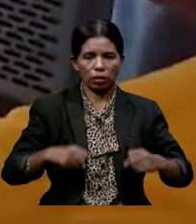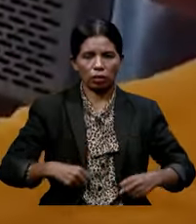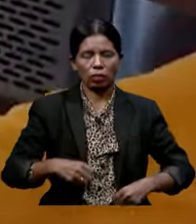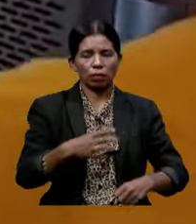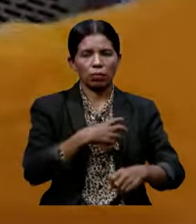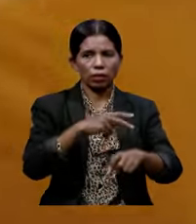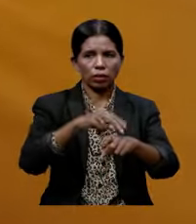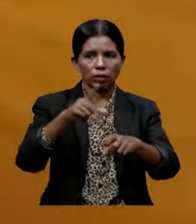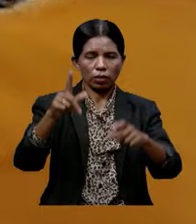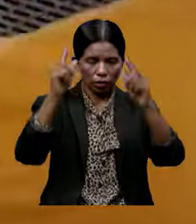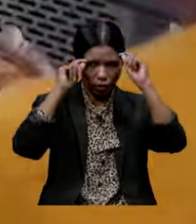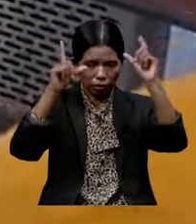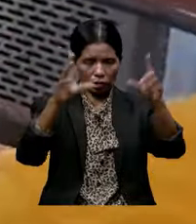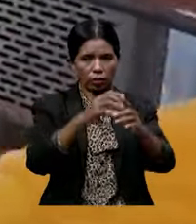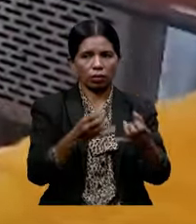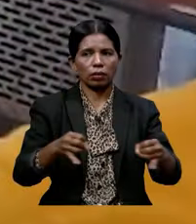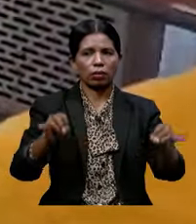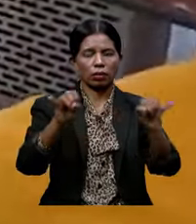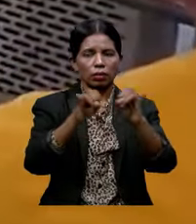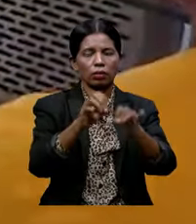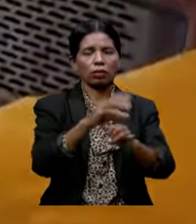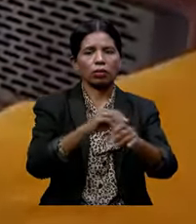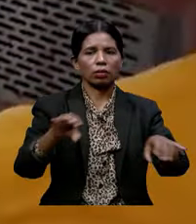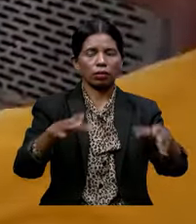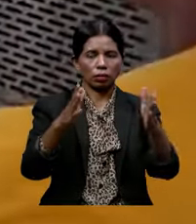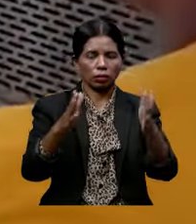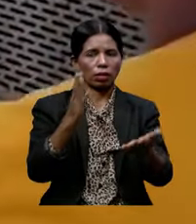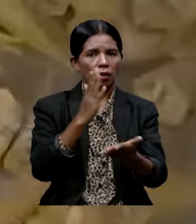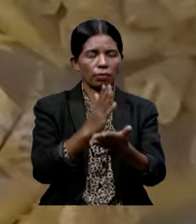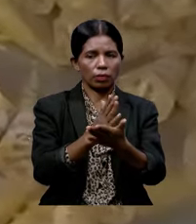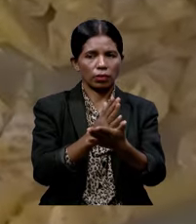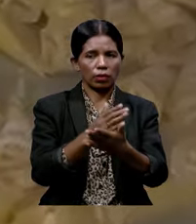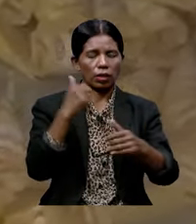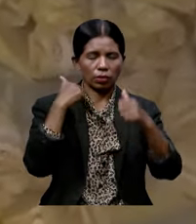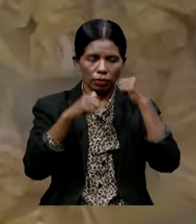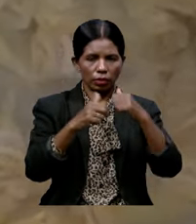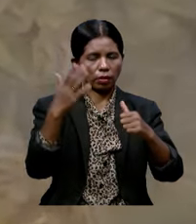Nacional Timor-Leste no Instituto de Controlo do Trabalho a para provisório e atividade de